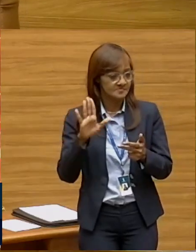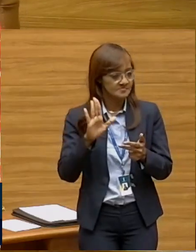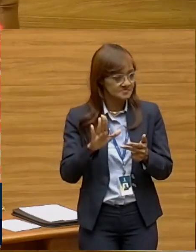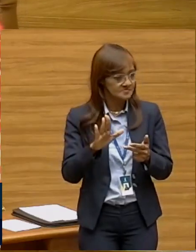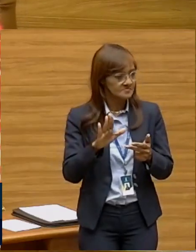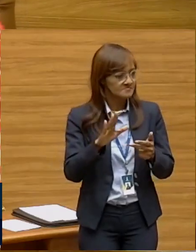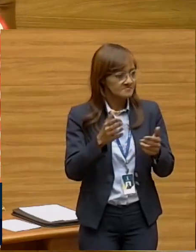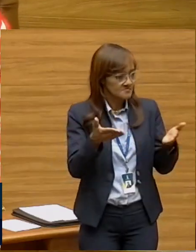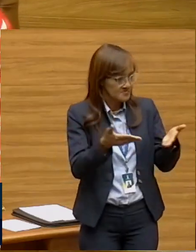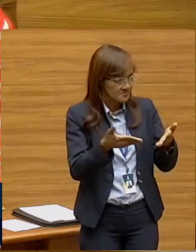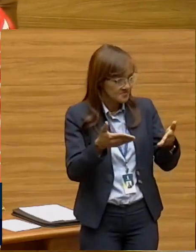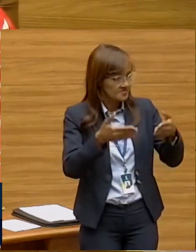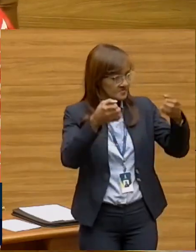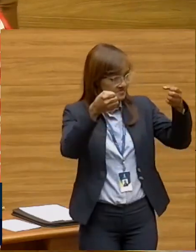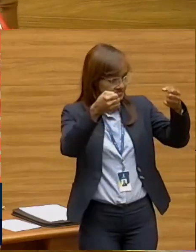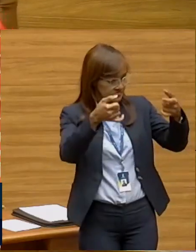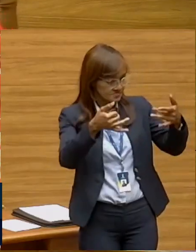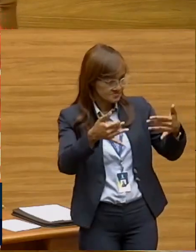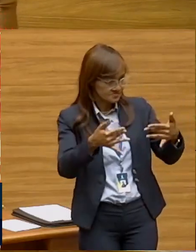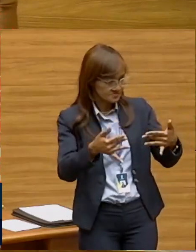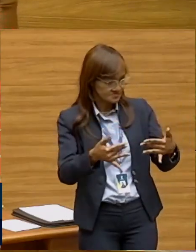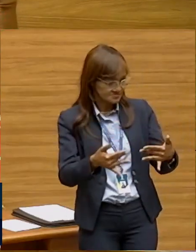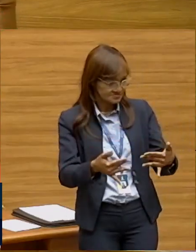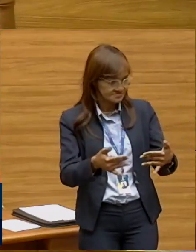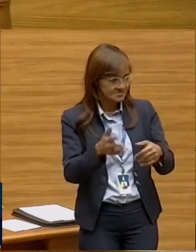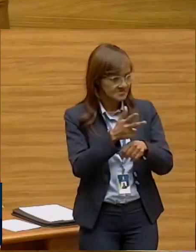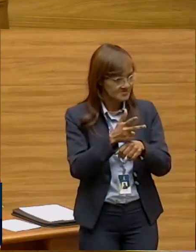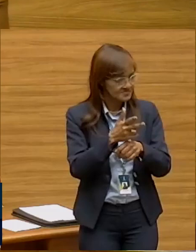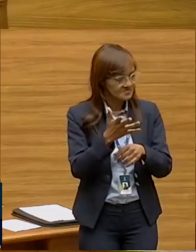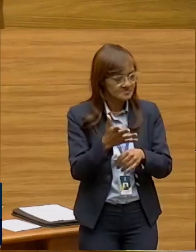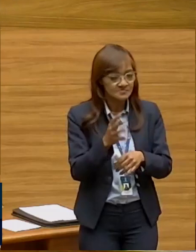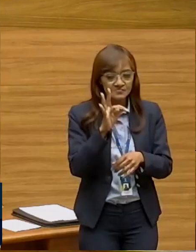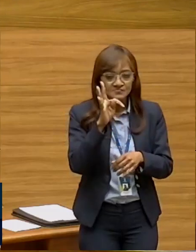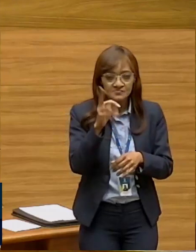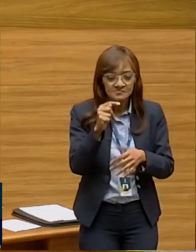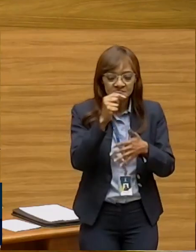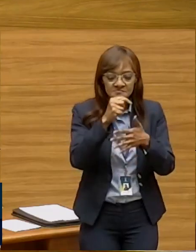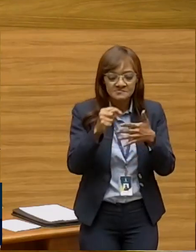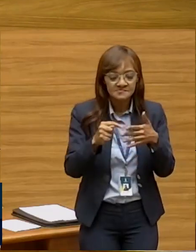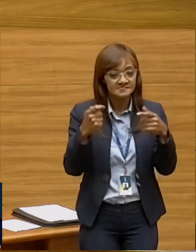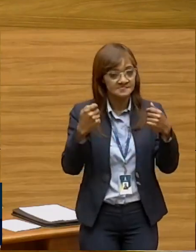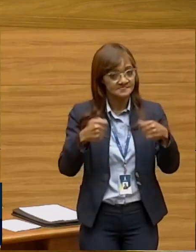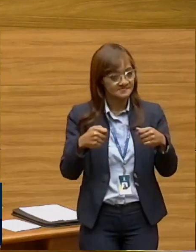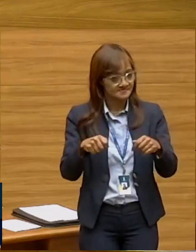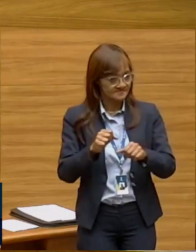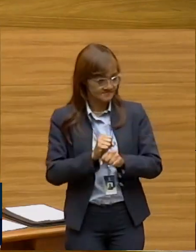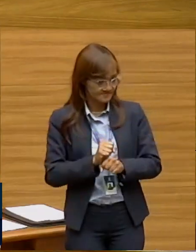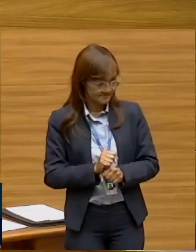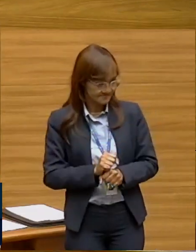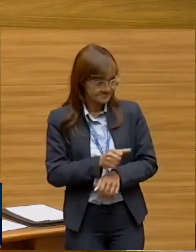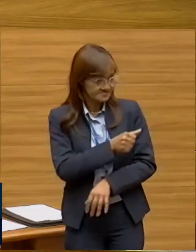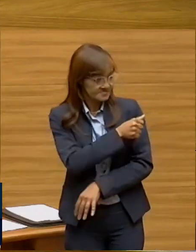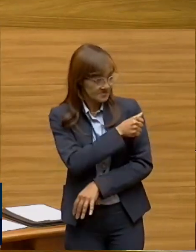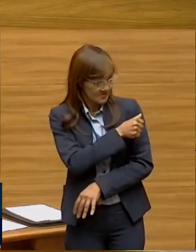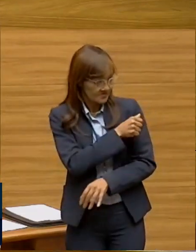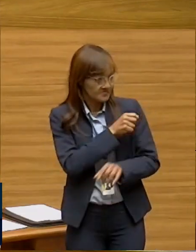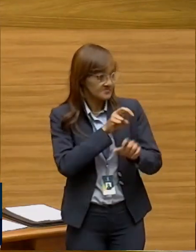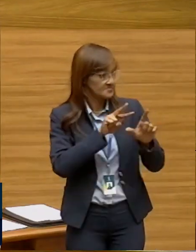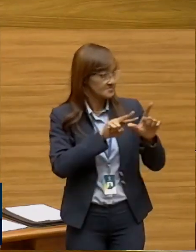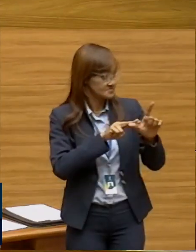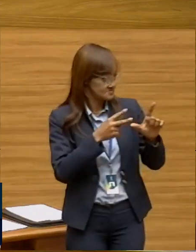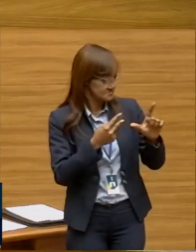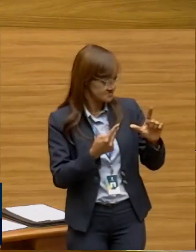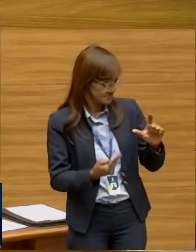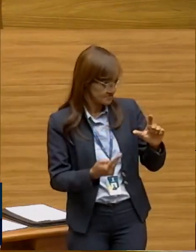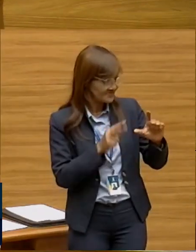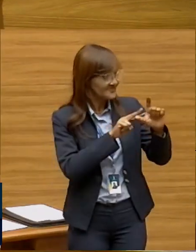colocações, né, sobre as suas necessidades, né. Eu acho que como estudante, né, como aluno, acho que eles